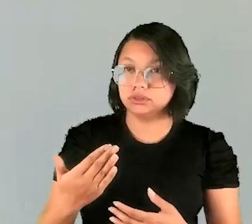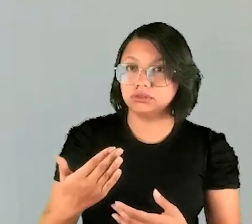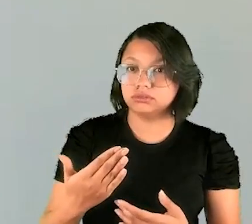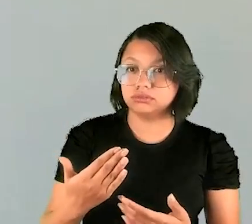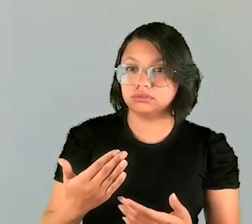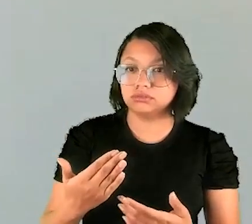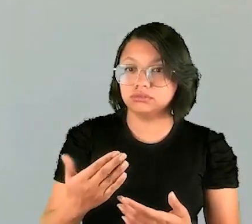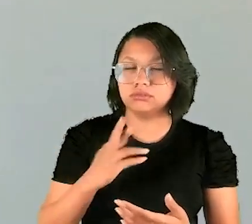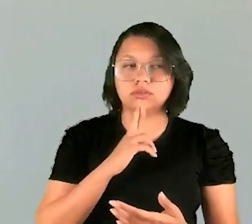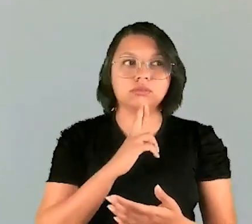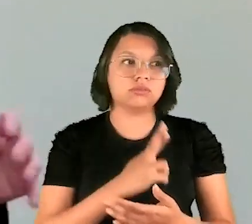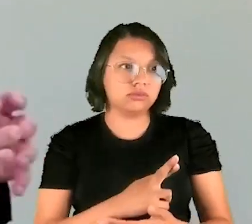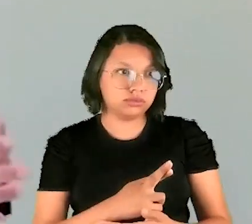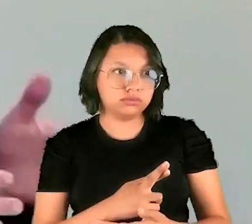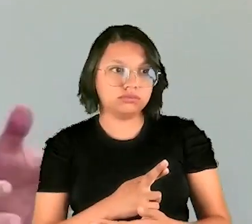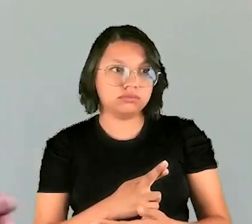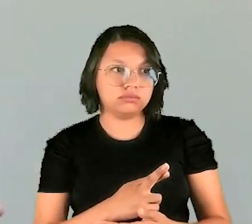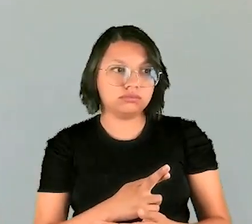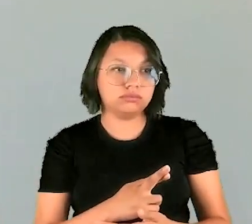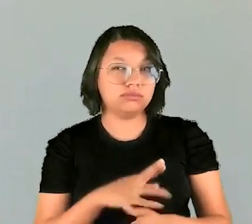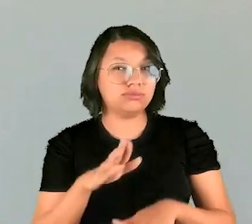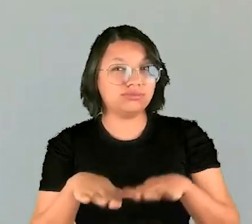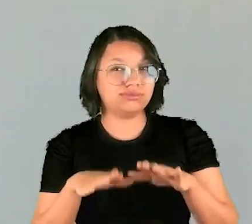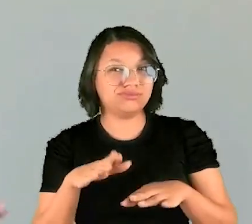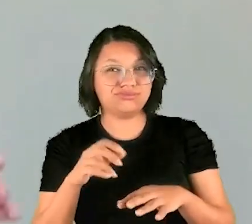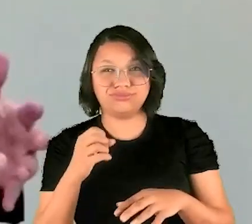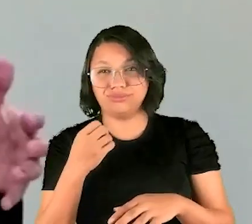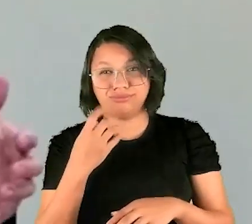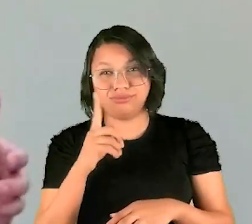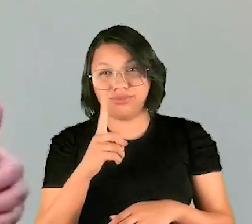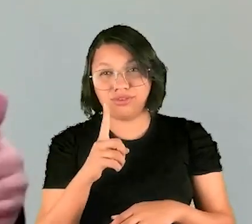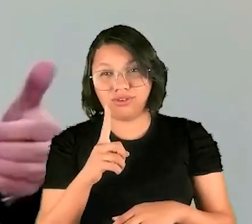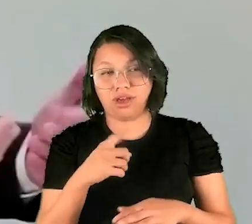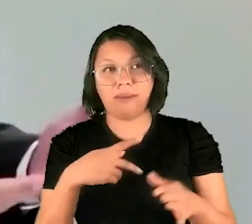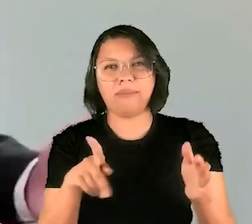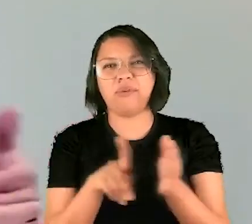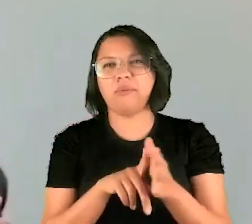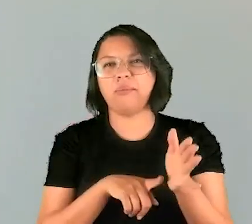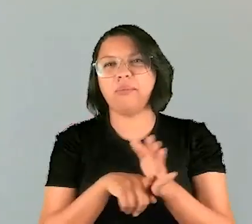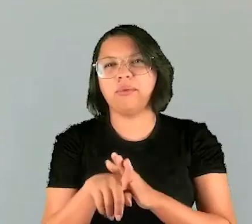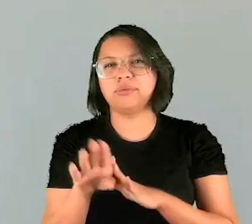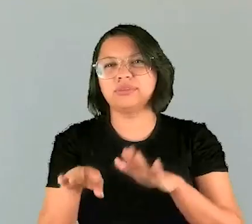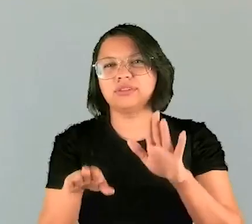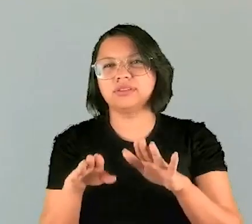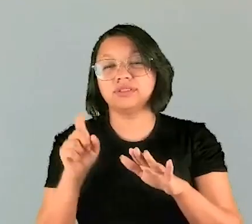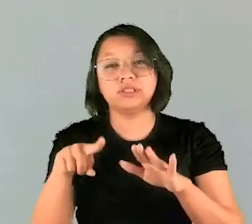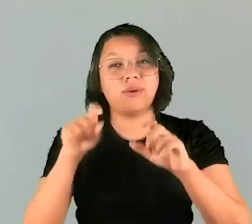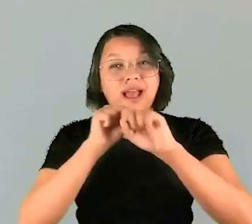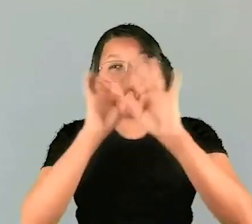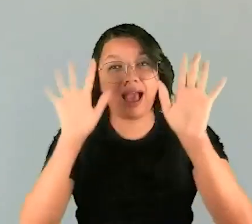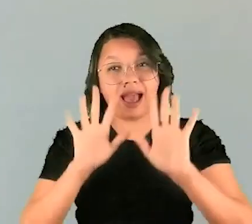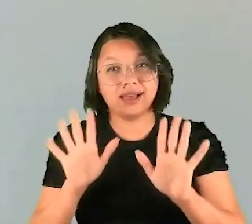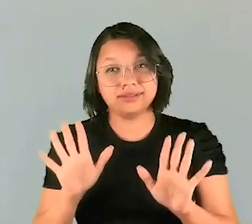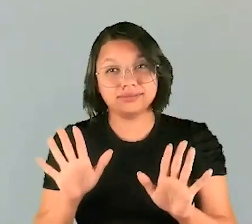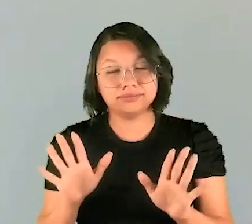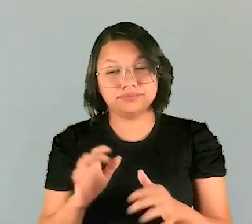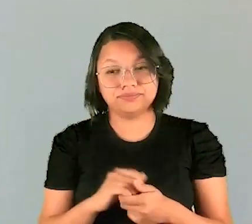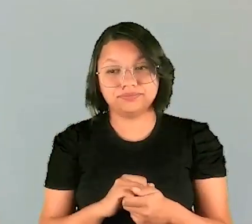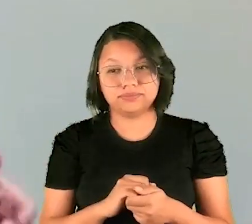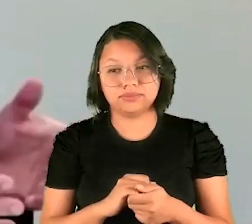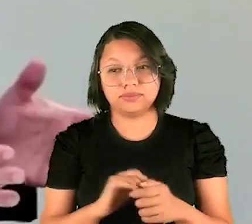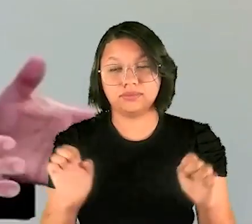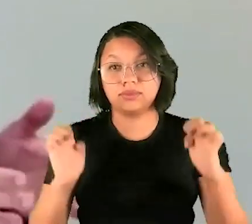são respondidos, nem sempre satisfatoriamente, a própria pergunta, às vezes, não é bem clara.